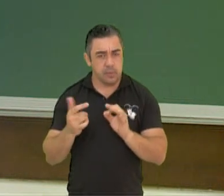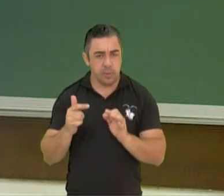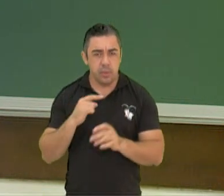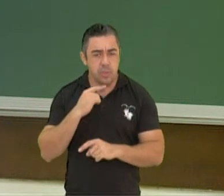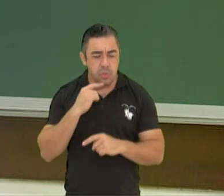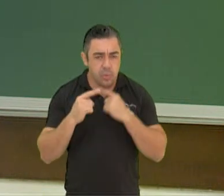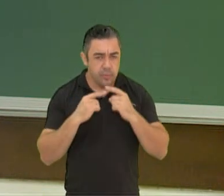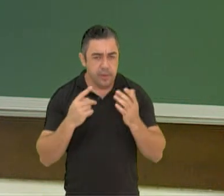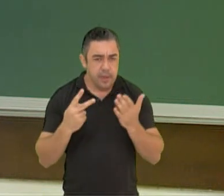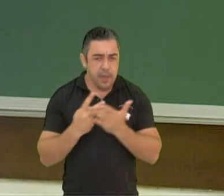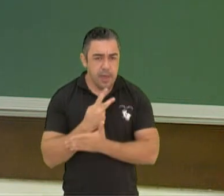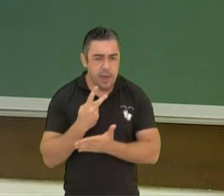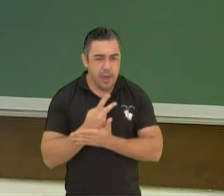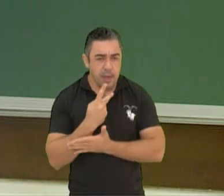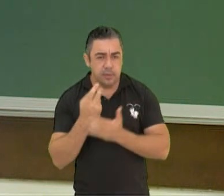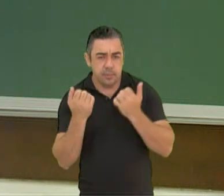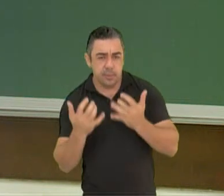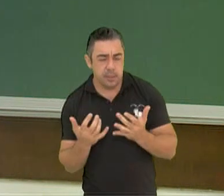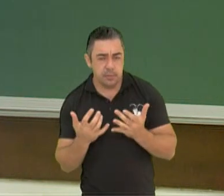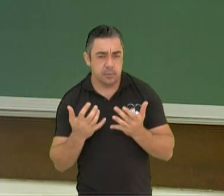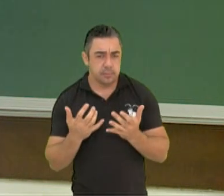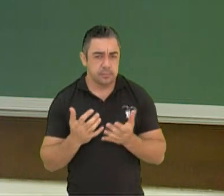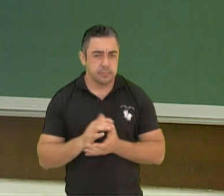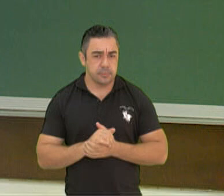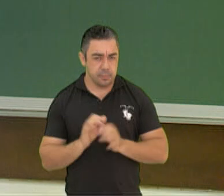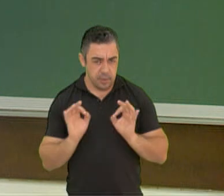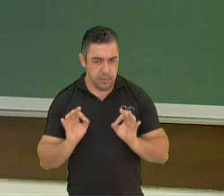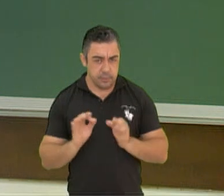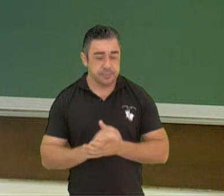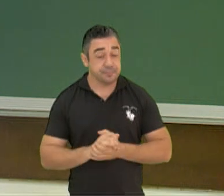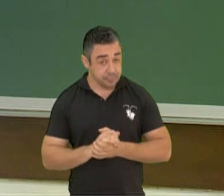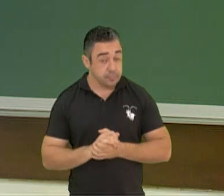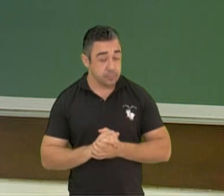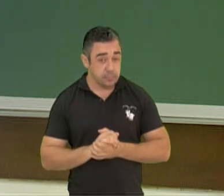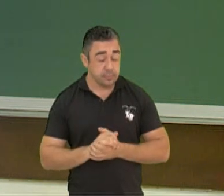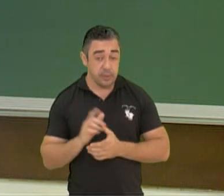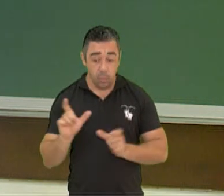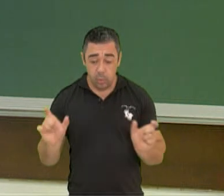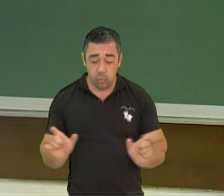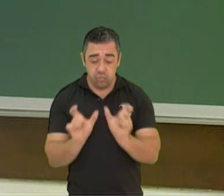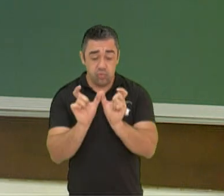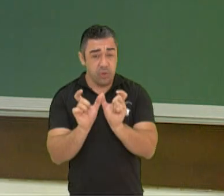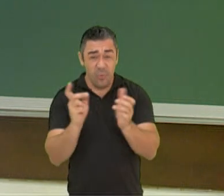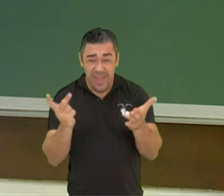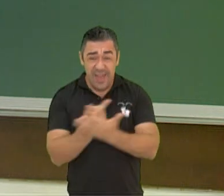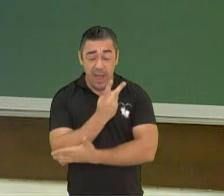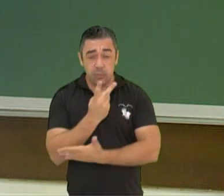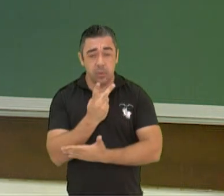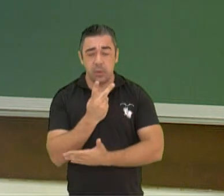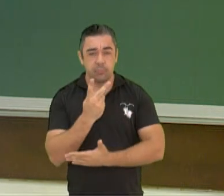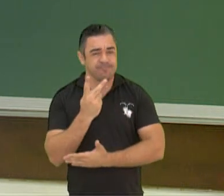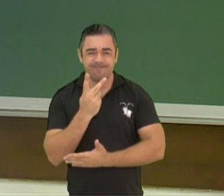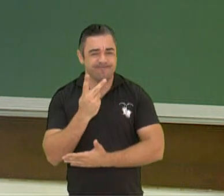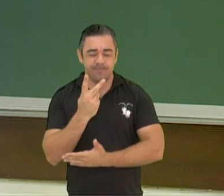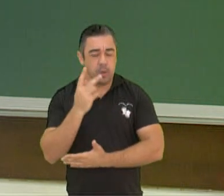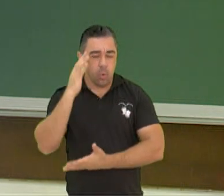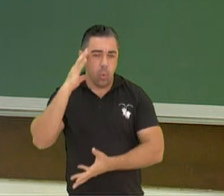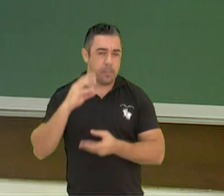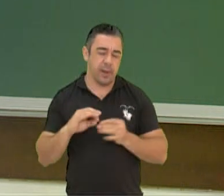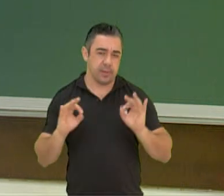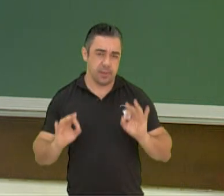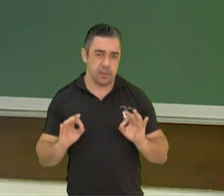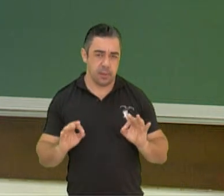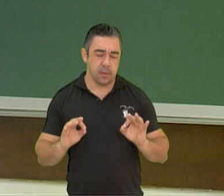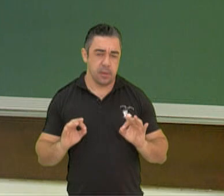uma mensagem que não é aquilo que você queria, perfeito? Então, uma conjunçãozinha colocada errada já automaticamente